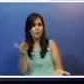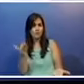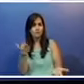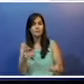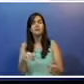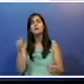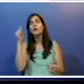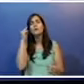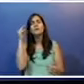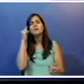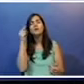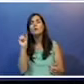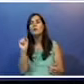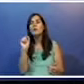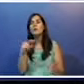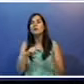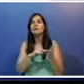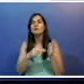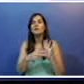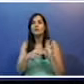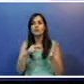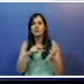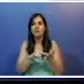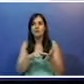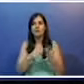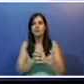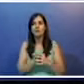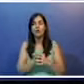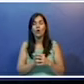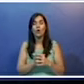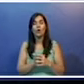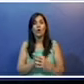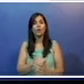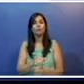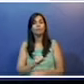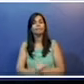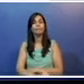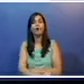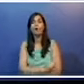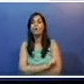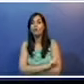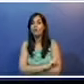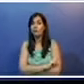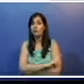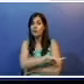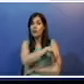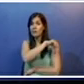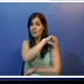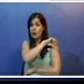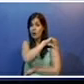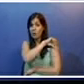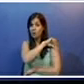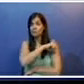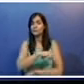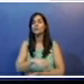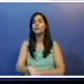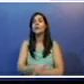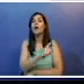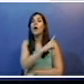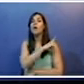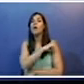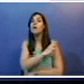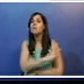Pensemos um pouco sobre o significado dos adjetivos fundamental e médio, que nomeiam as etapas do ensino